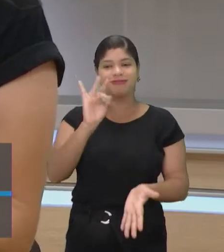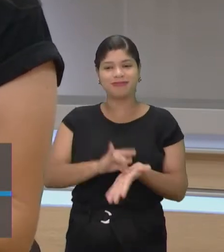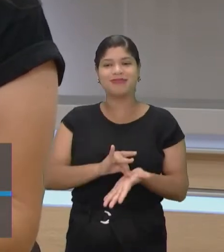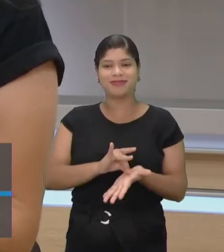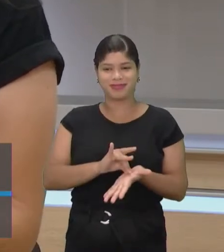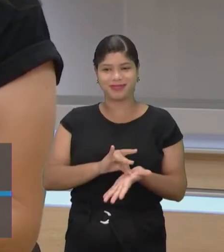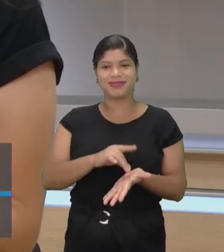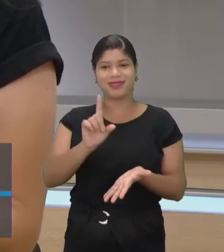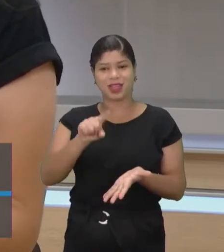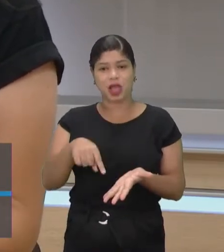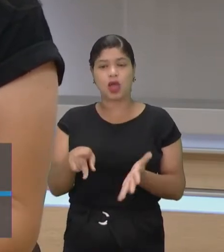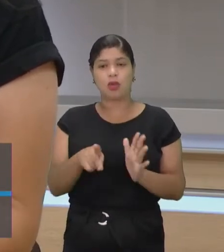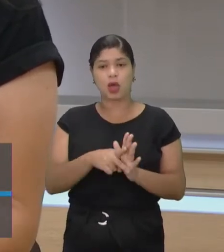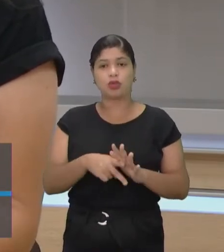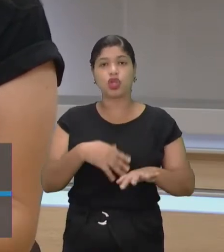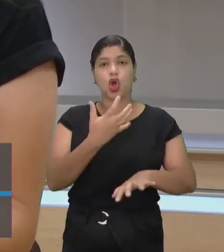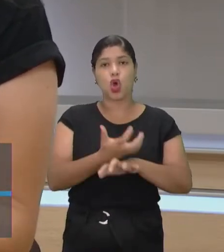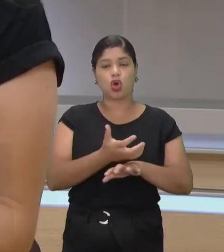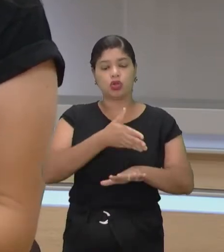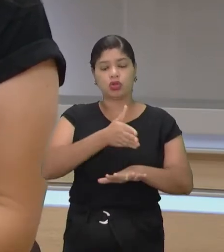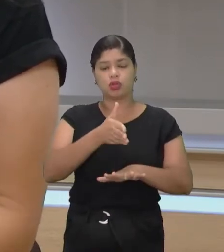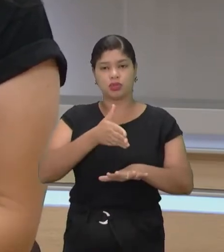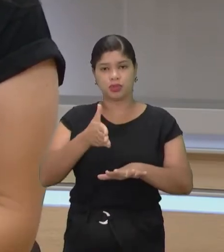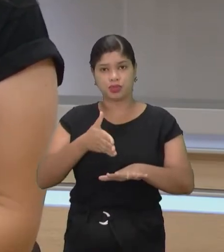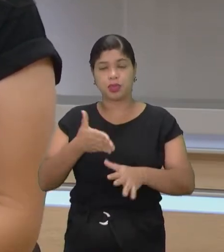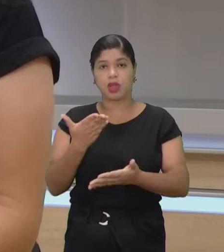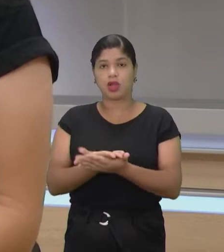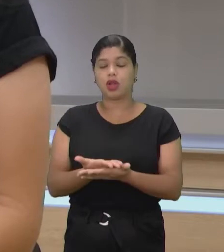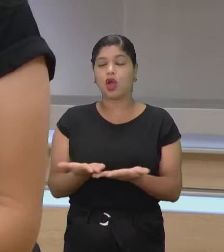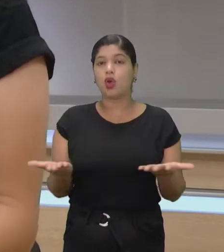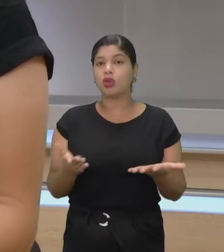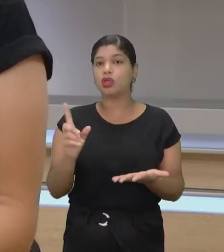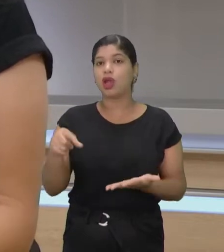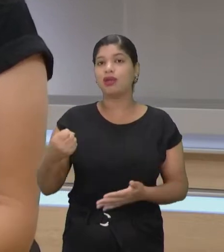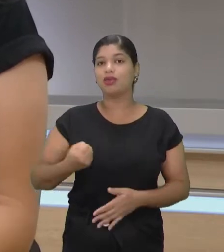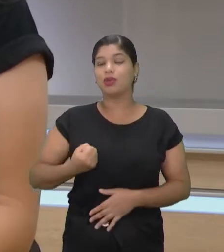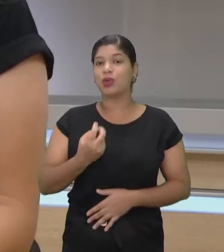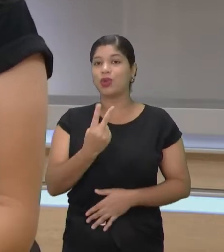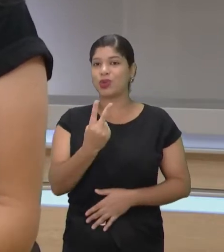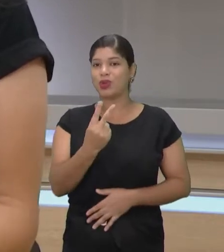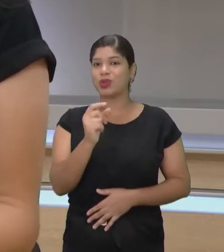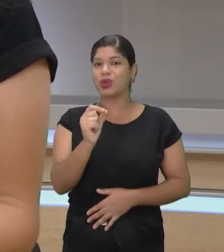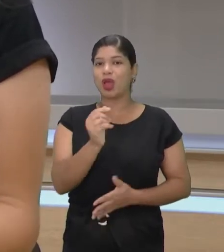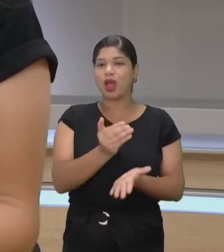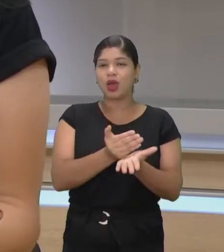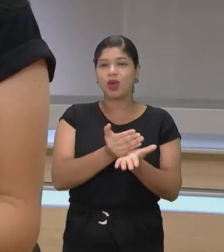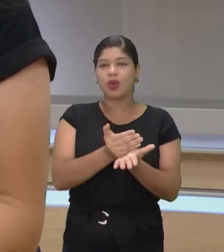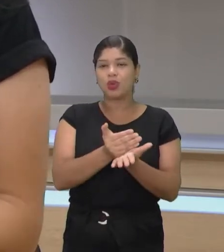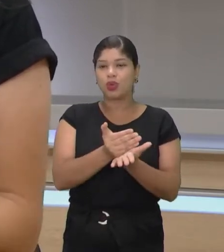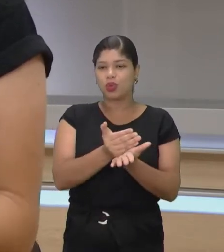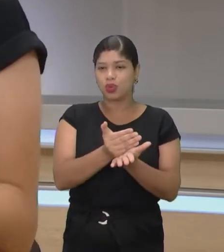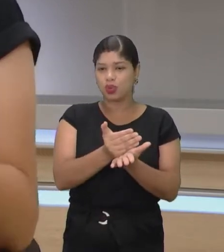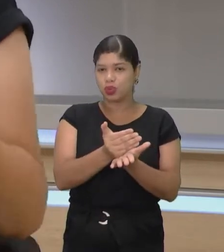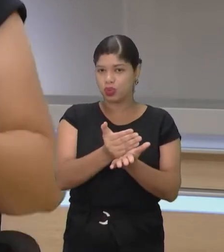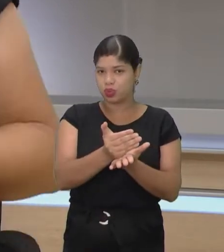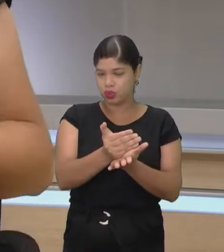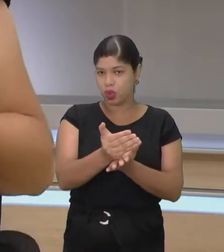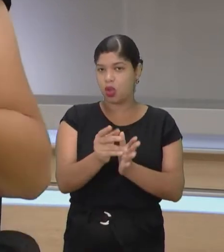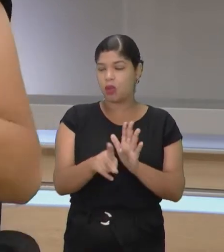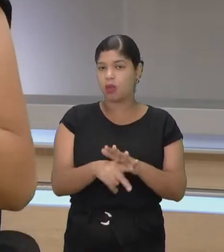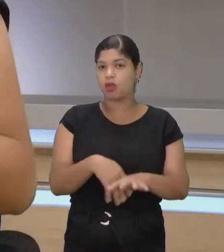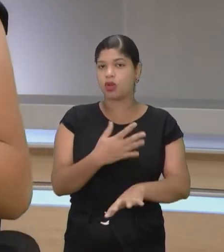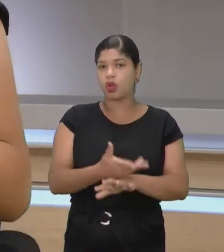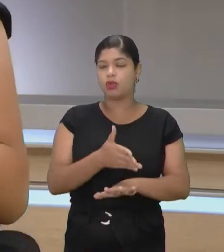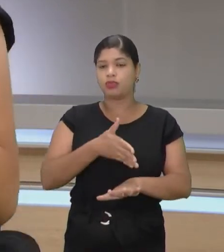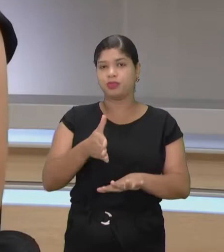aí trabalhando os conteúdos. Essa é a nossa aula de número 2 da introdução do nosso, componente curricular